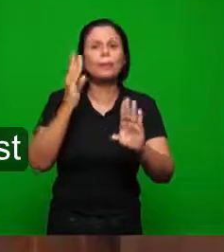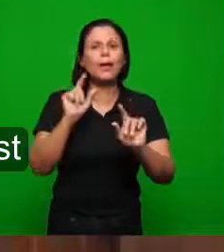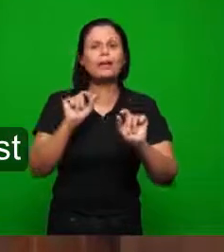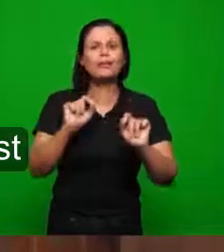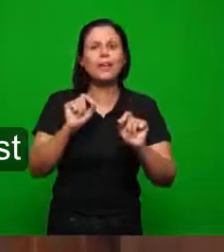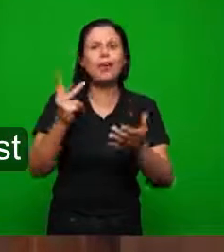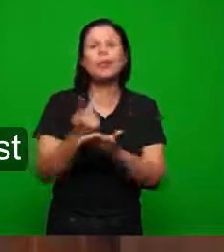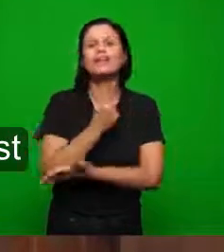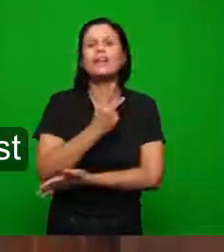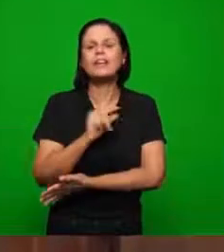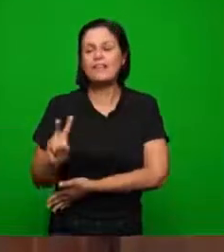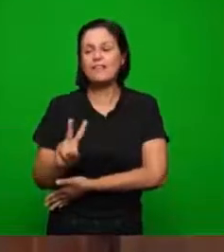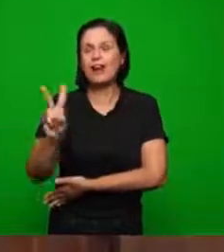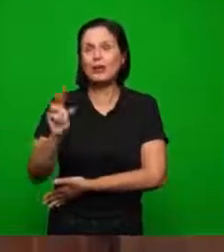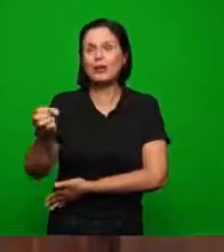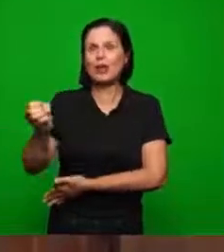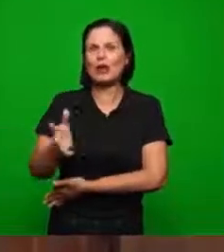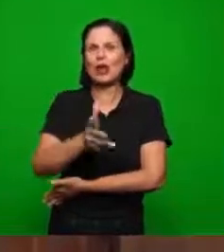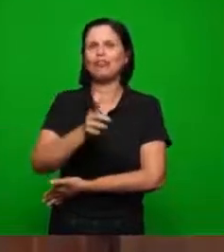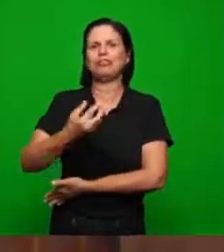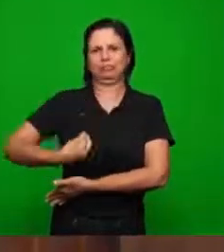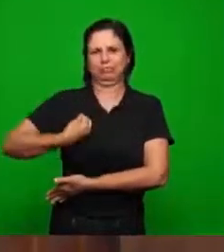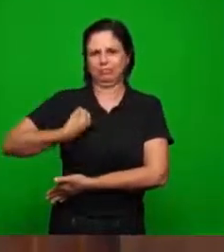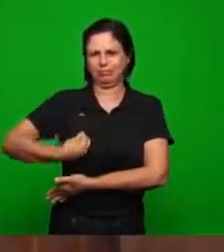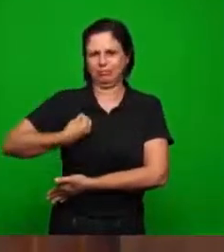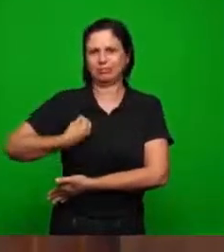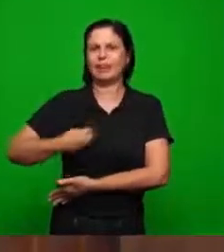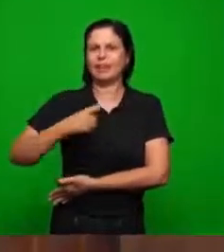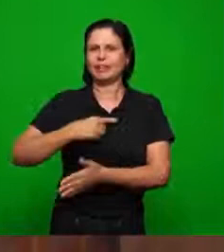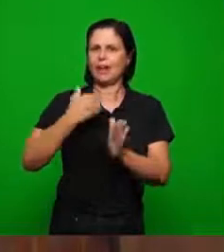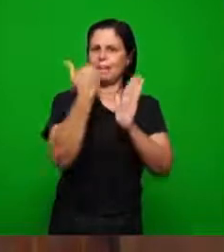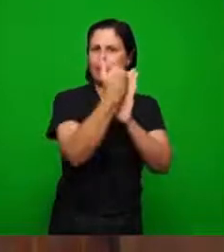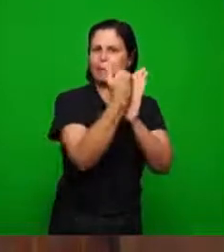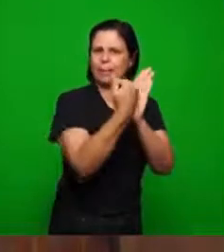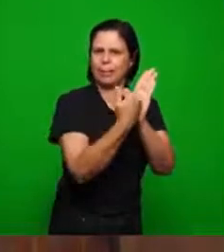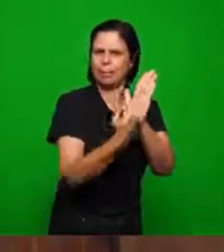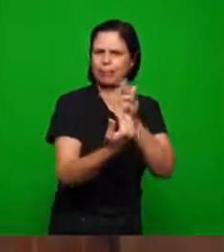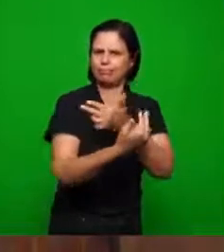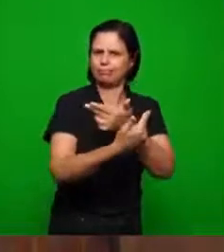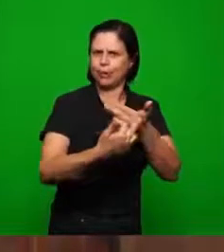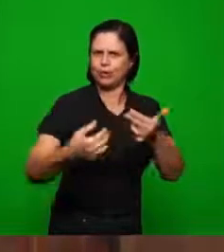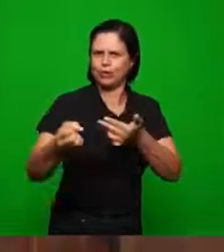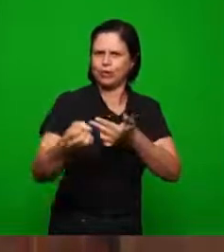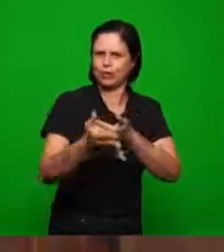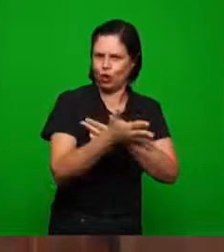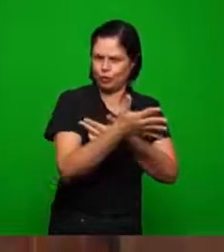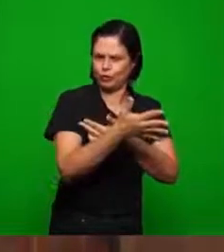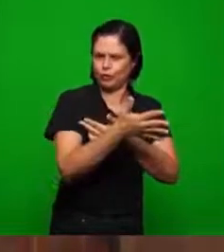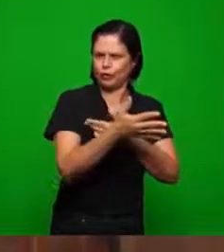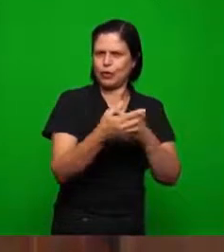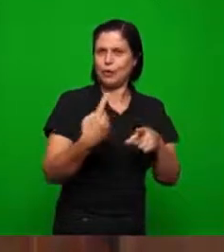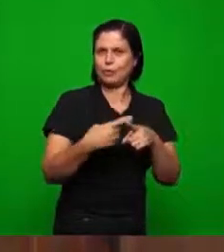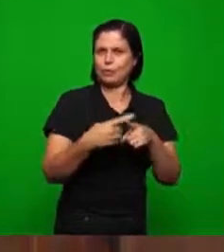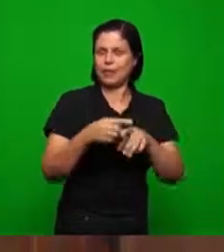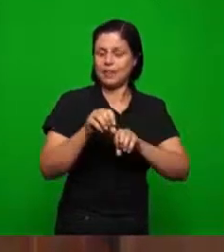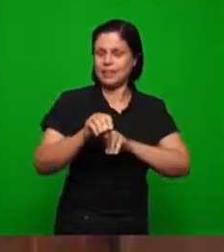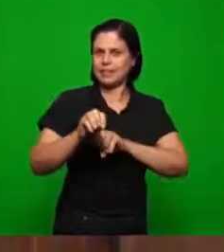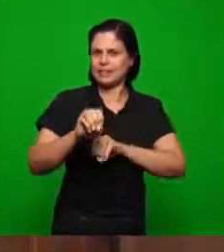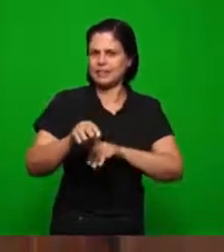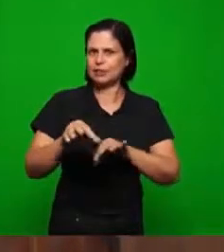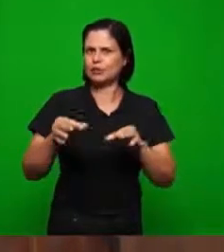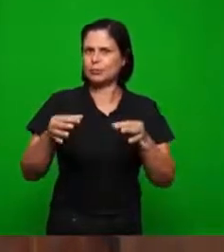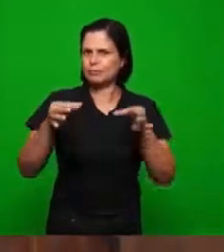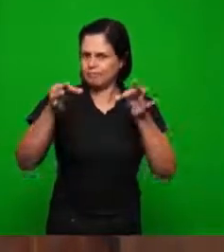valores começaram a existir. Uma nova ordem de coisas ficou estabelecida quando surgem ensinos mais